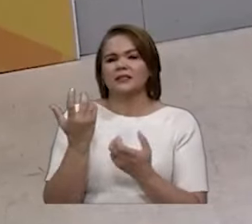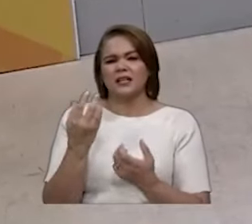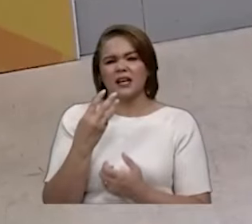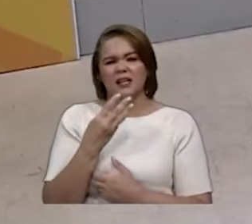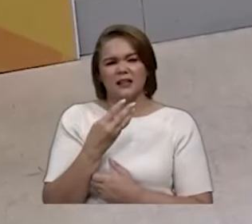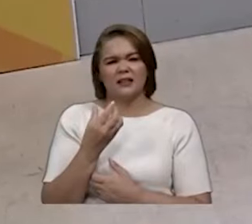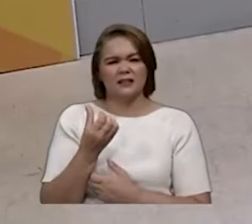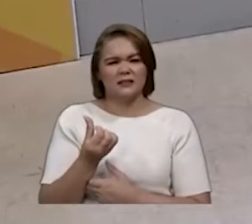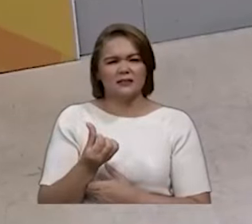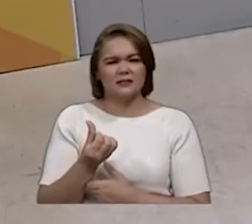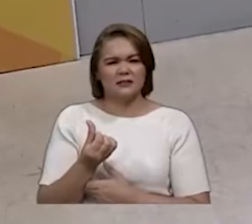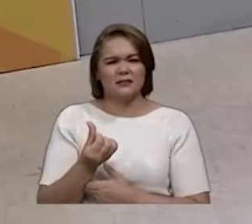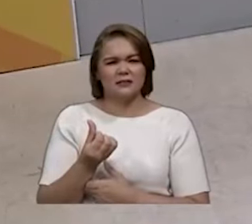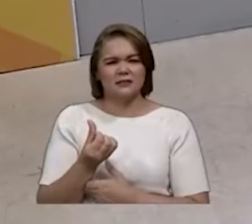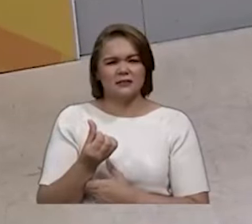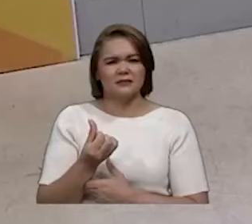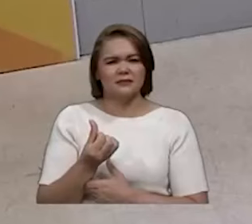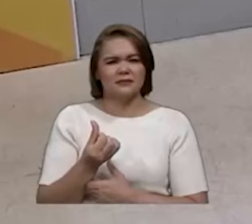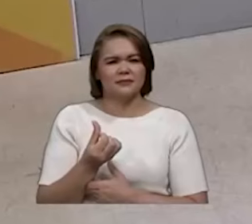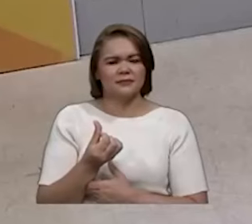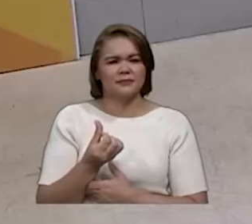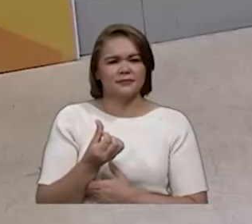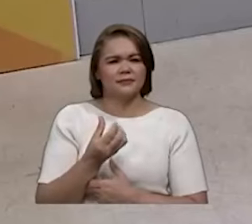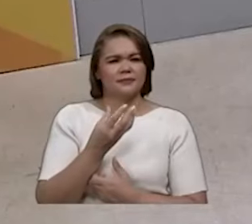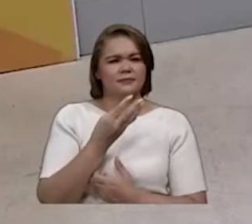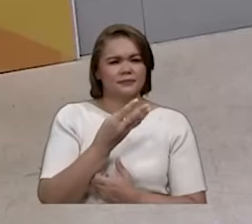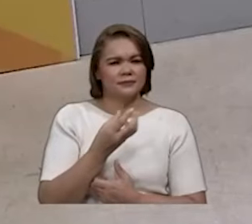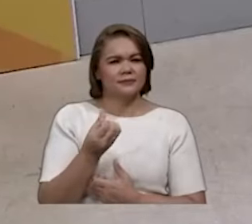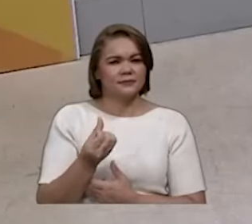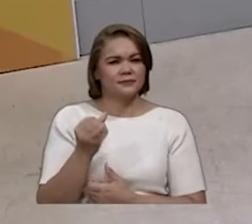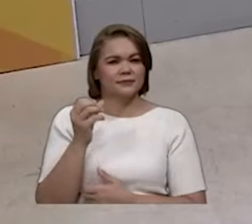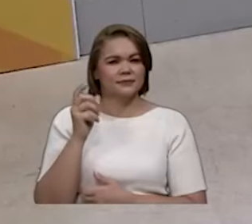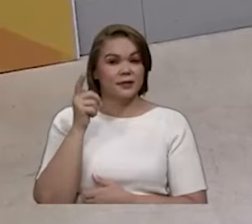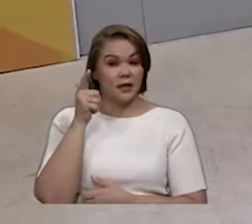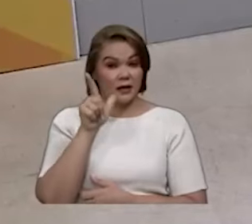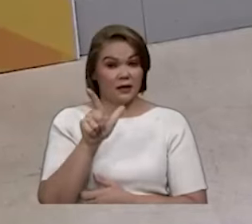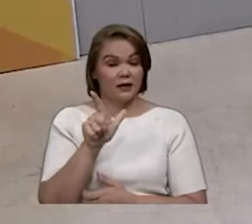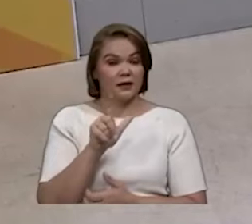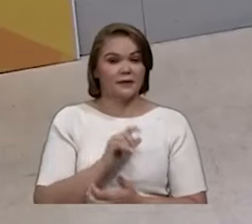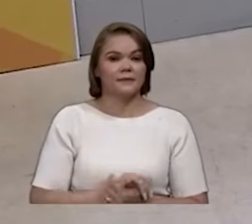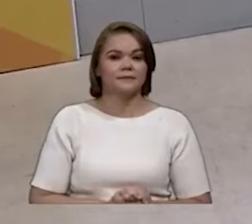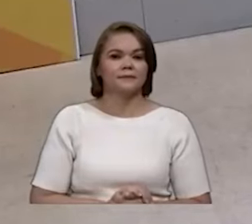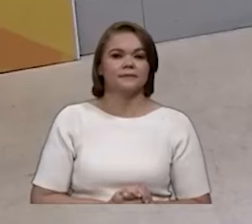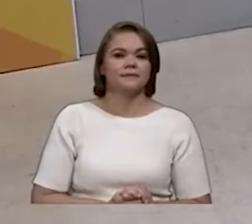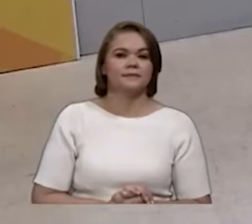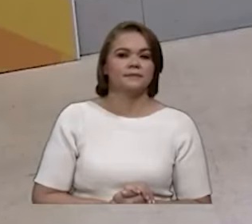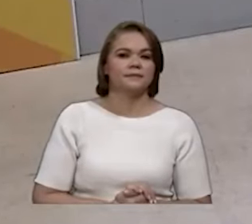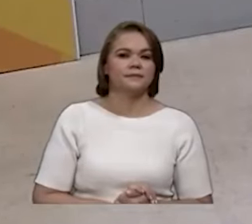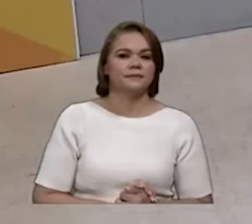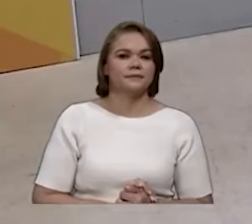Será que essa vai decidir? 36 decide, Jaque. 36.